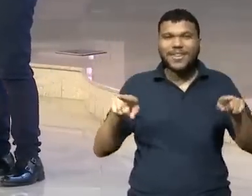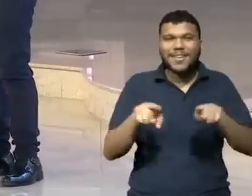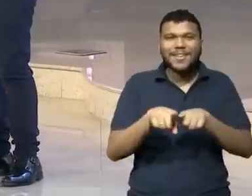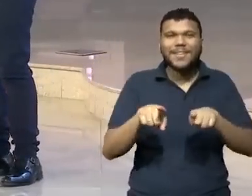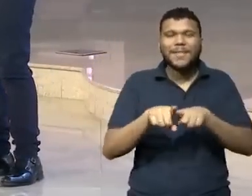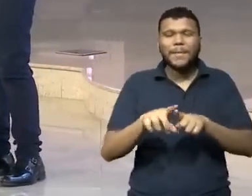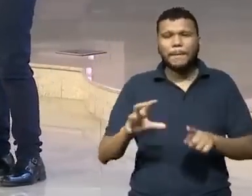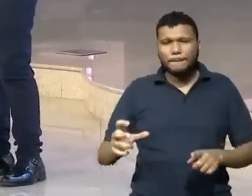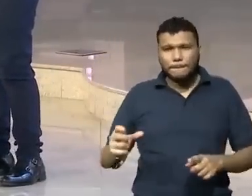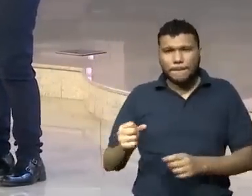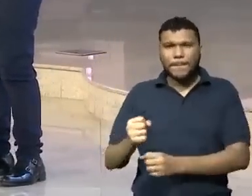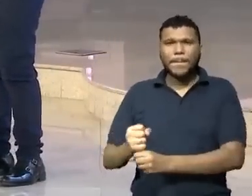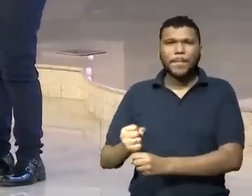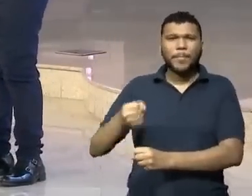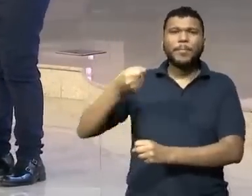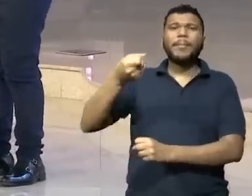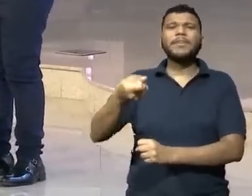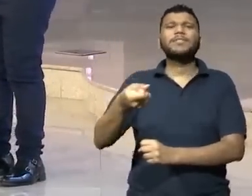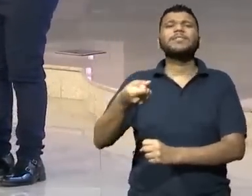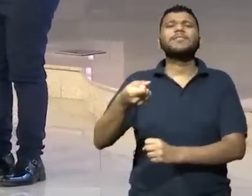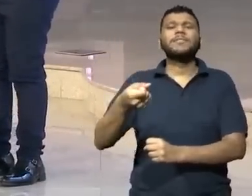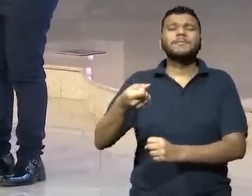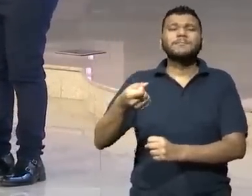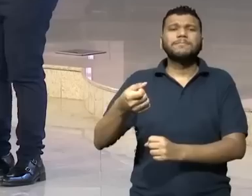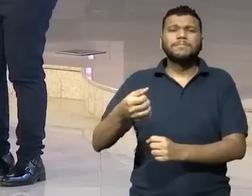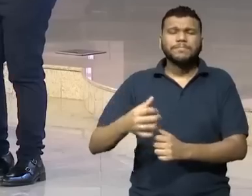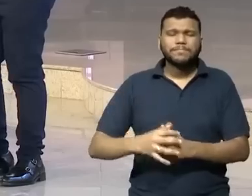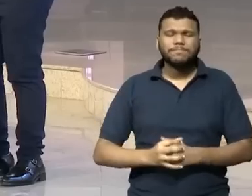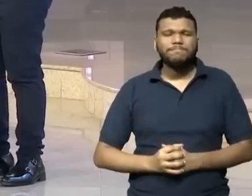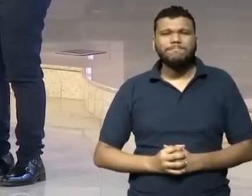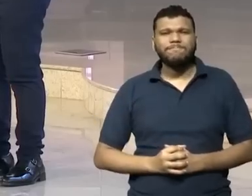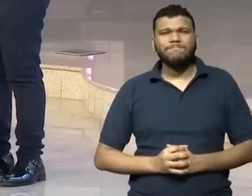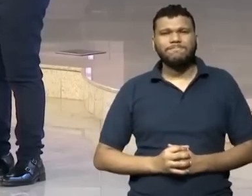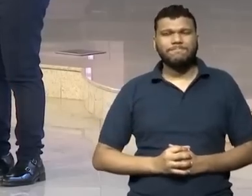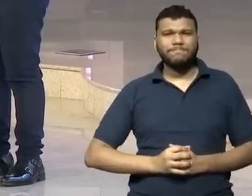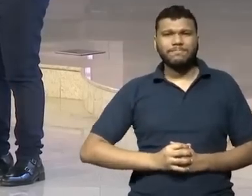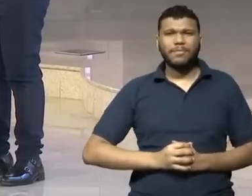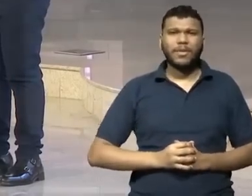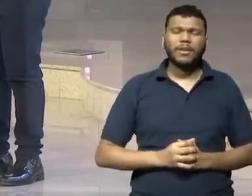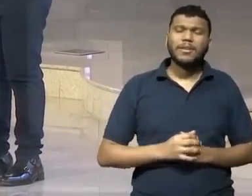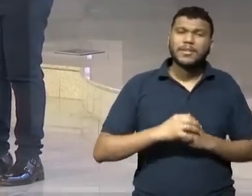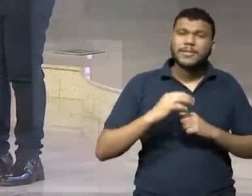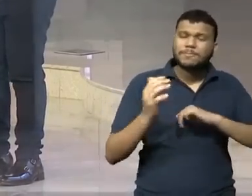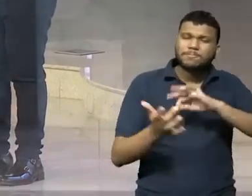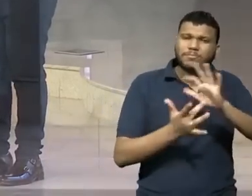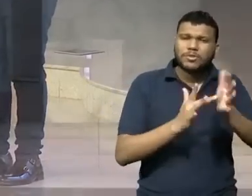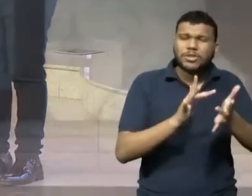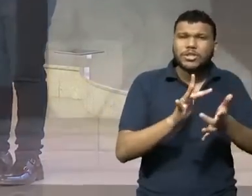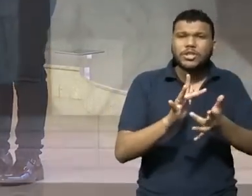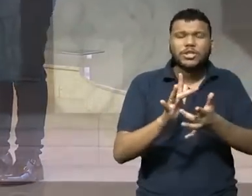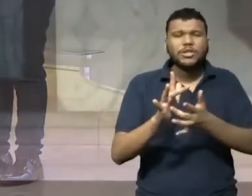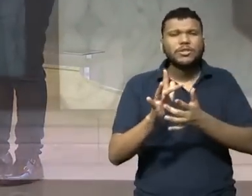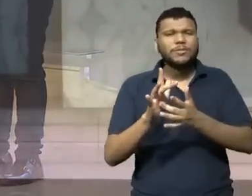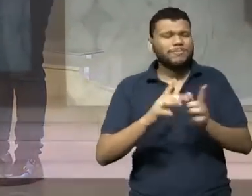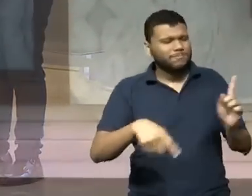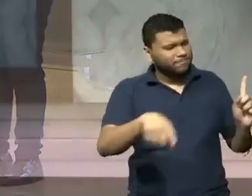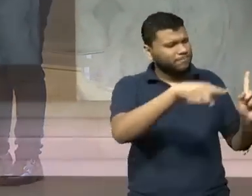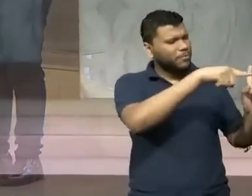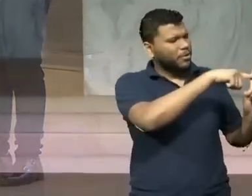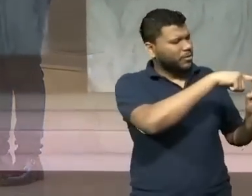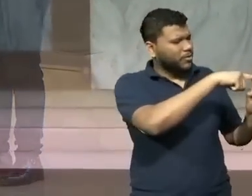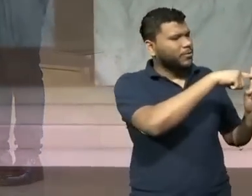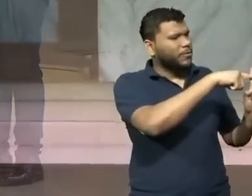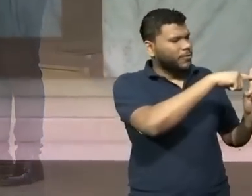lá na cruz a promessa que se cumprir